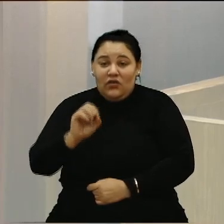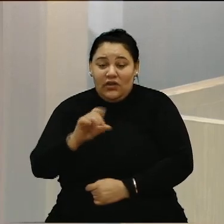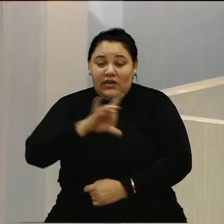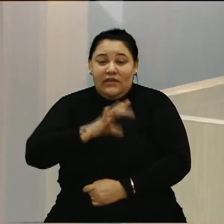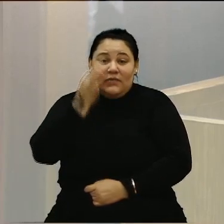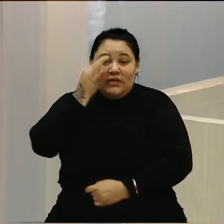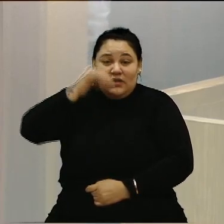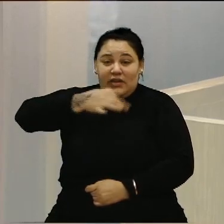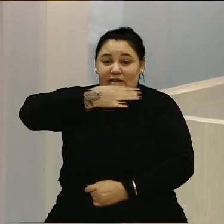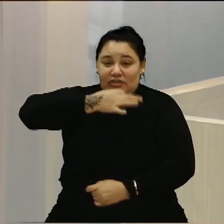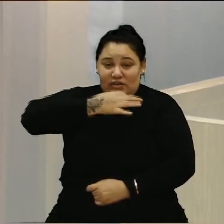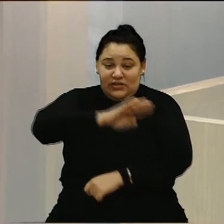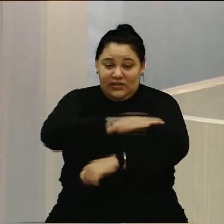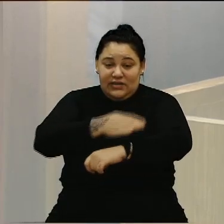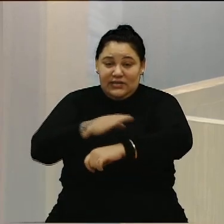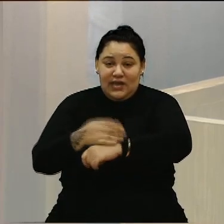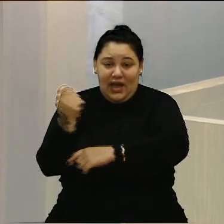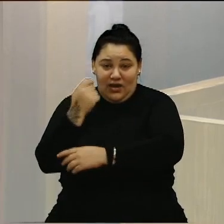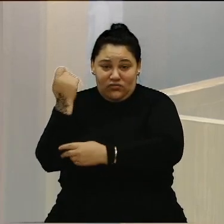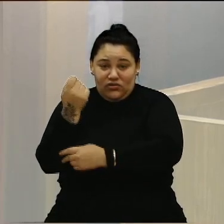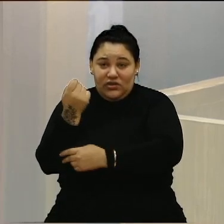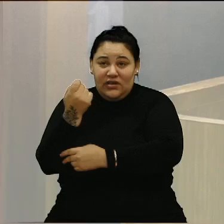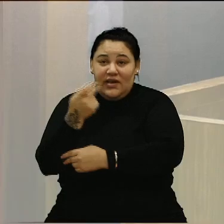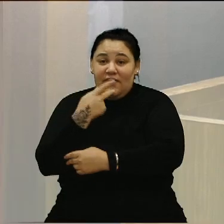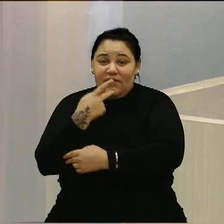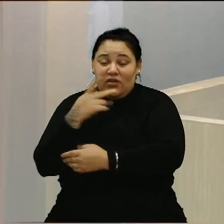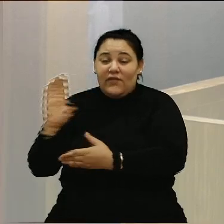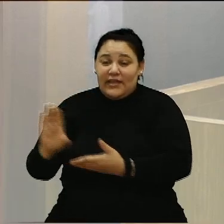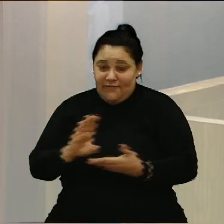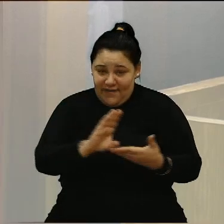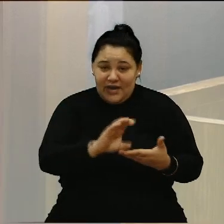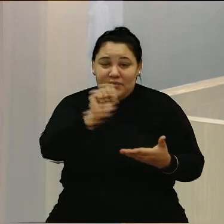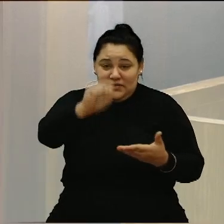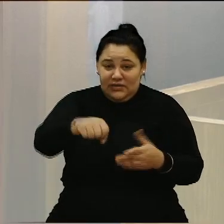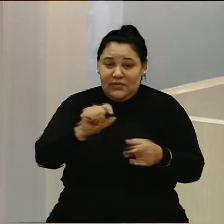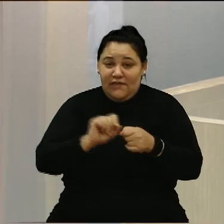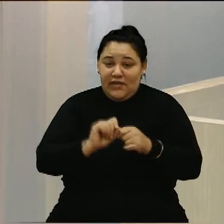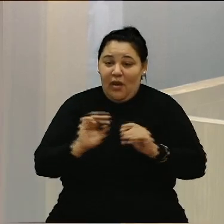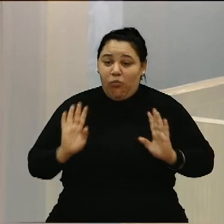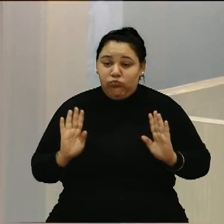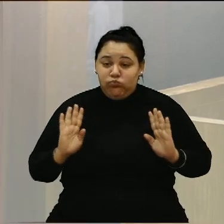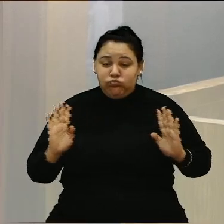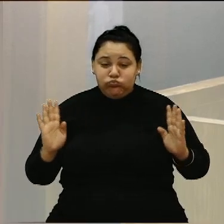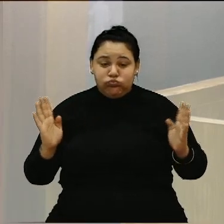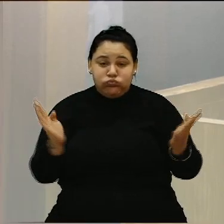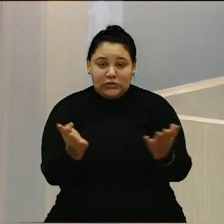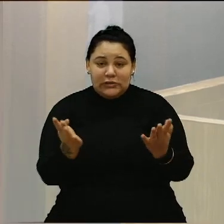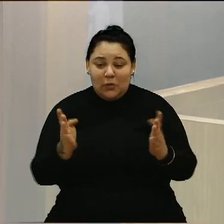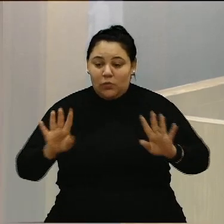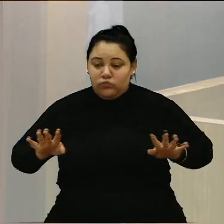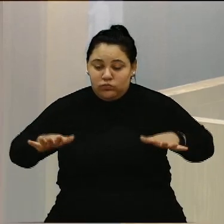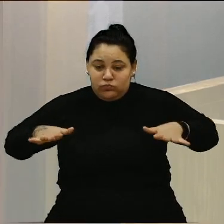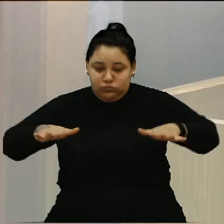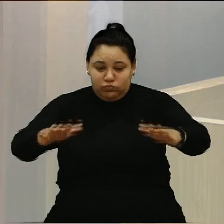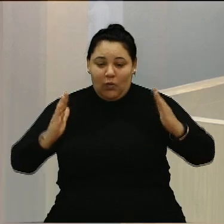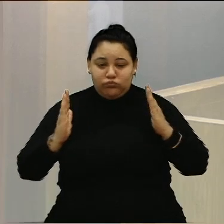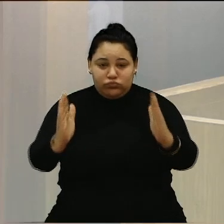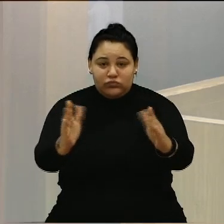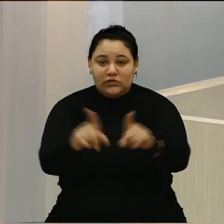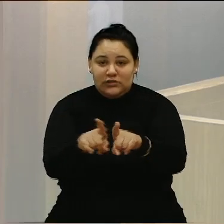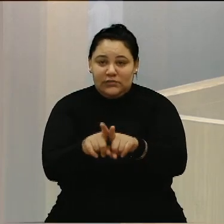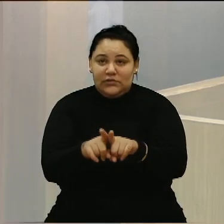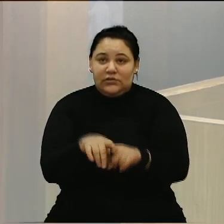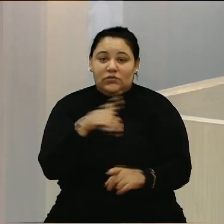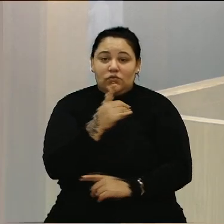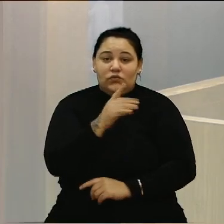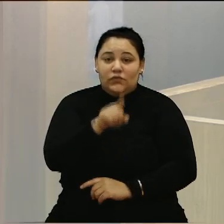na Serra, e adiantou que haverá recursos para contenção de encostas, e a maior parte delas num volume adicional de 1,2